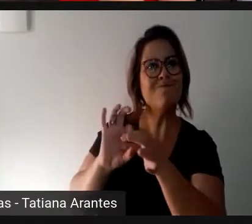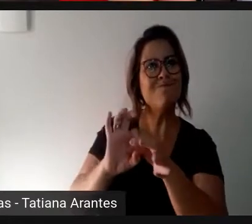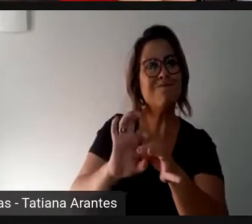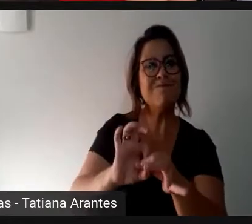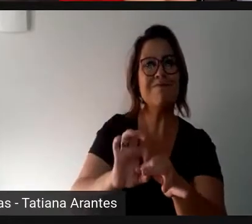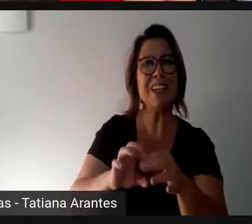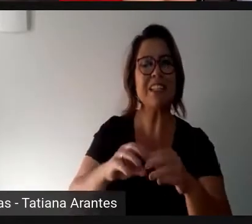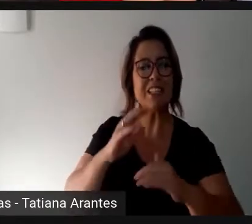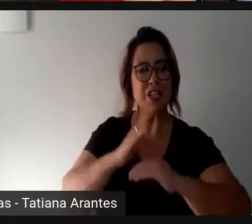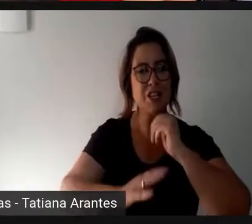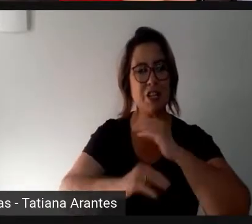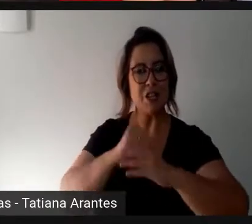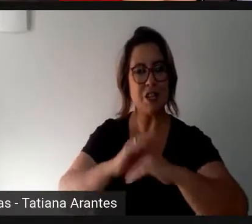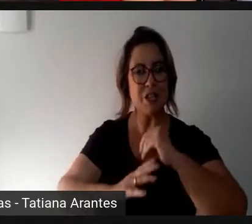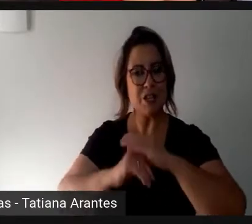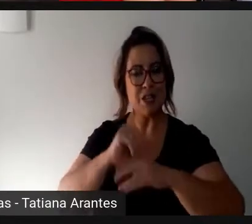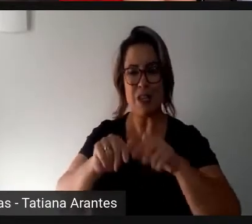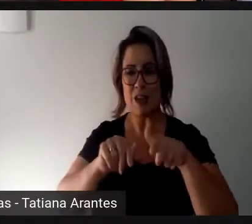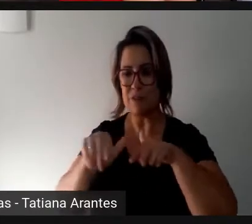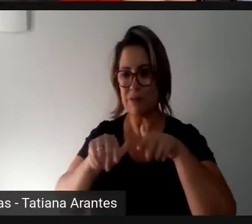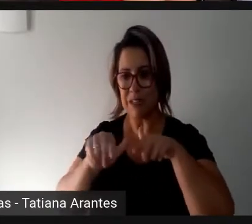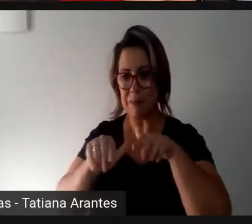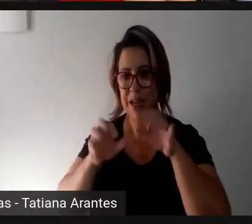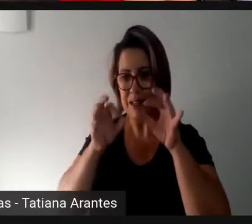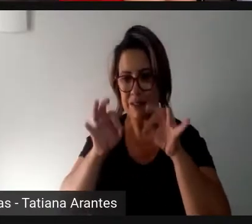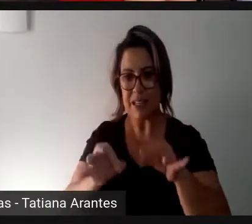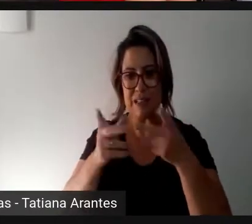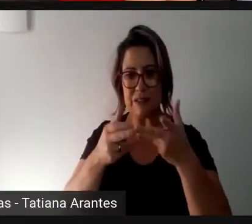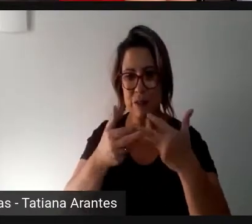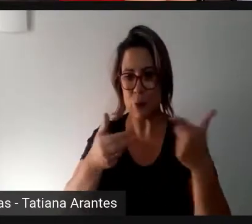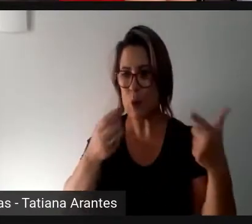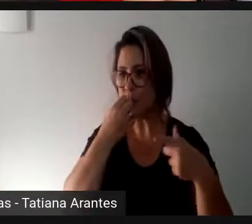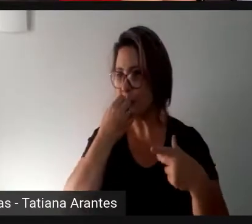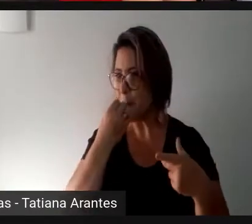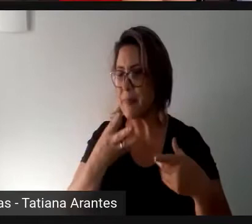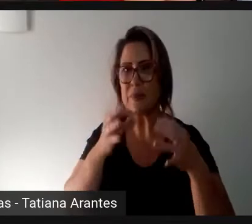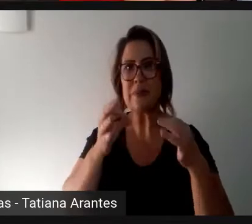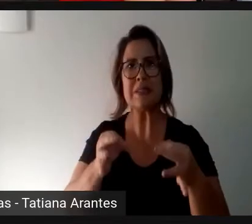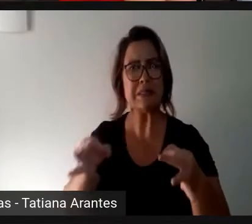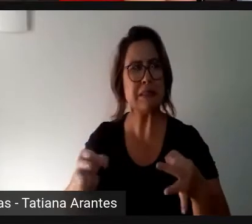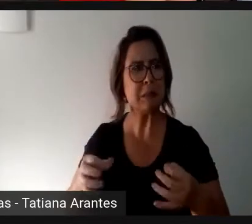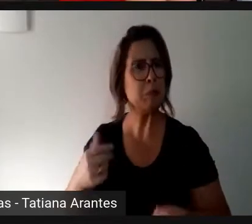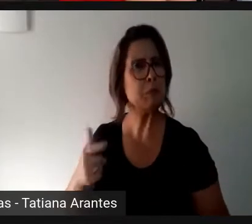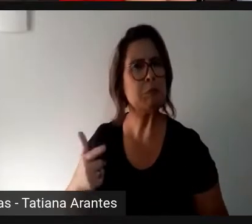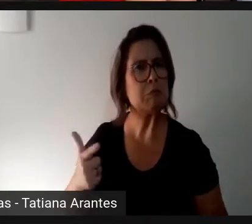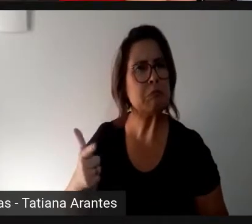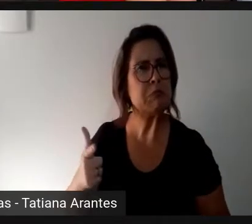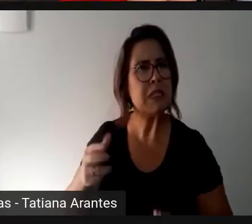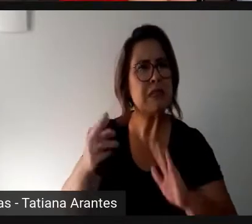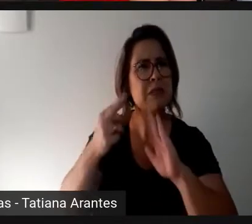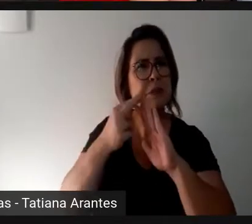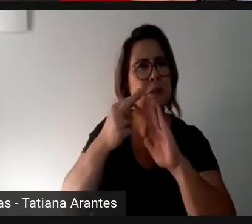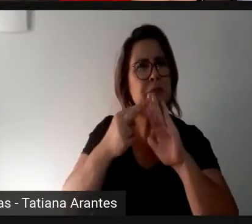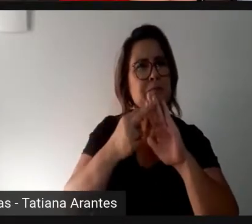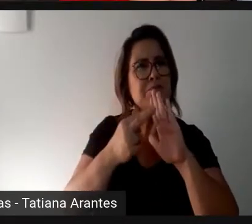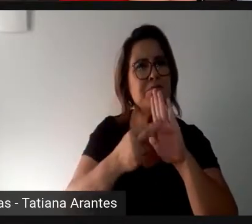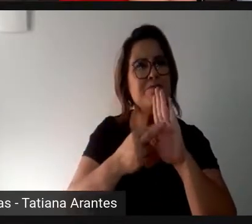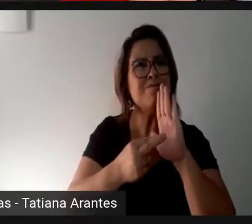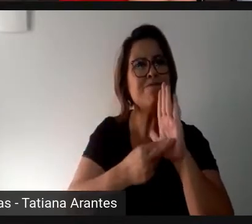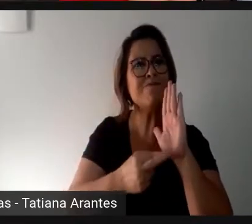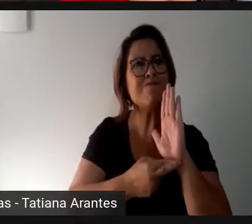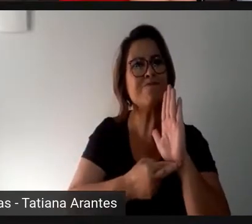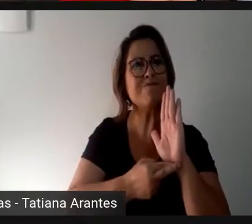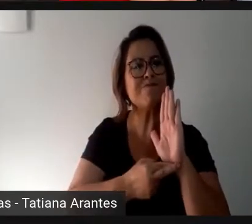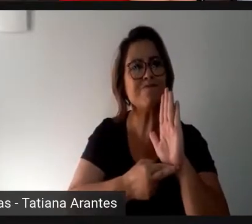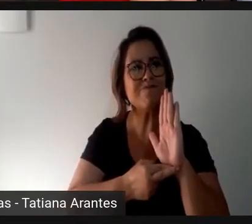naquele ecossistema de entrega. Gente, mas não existe norma, e aí o Dr. Júlio vai poder falar com